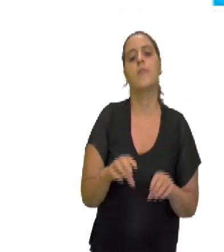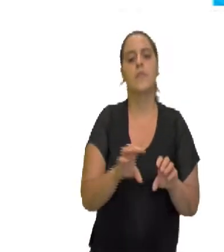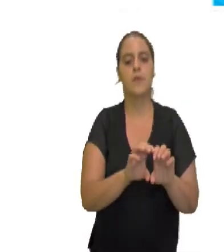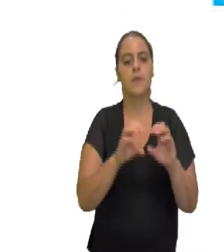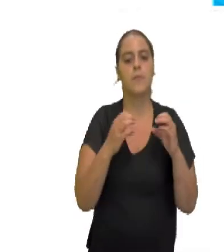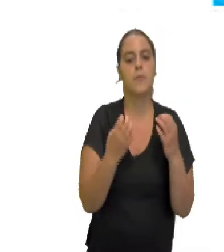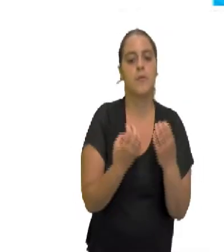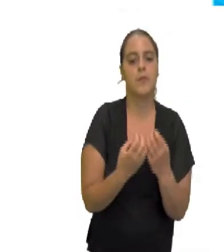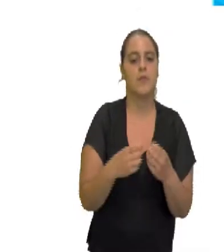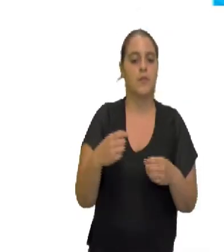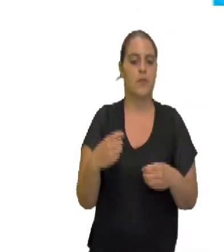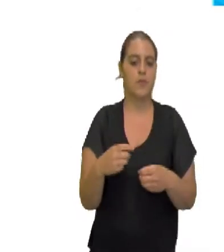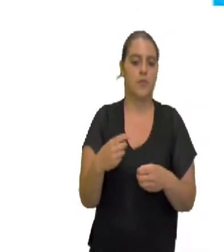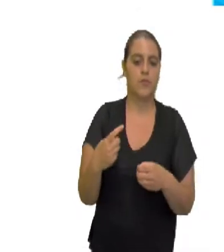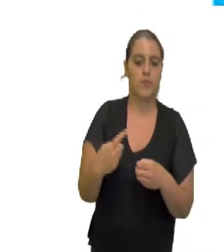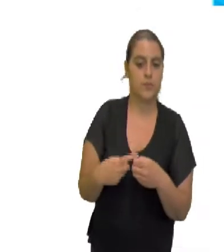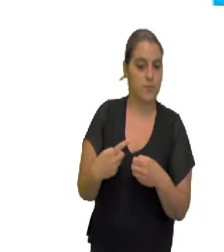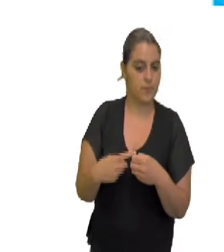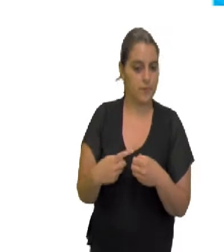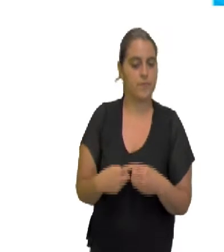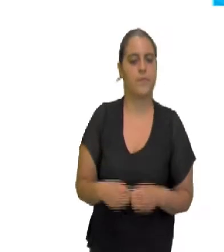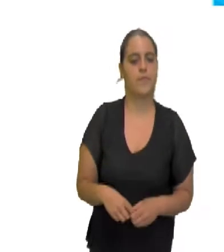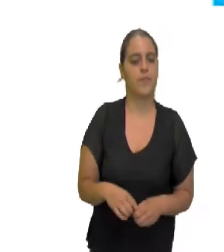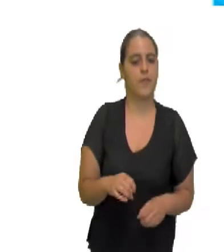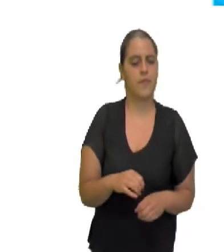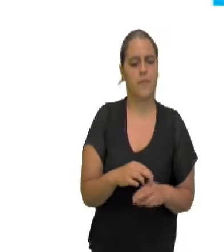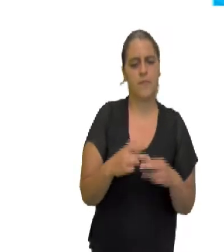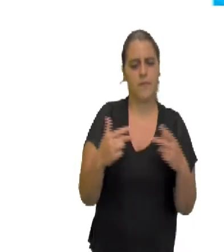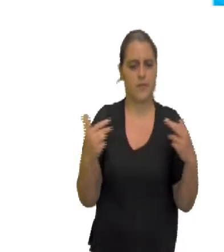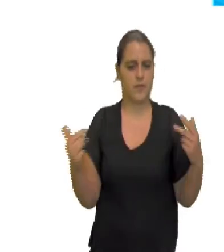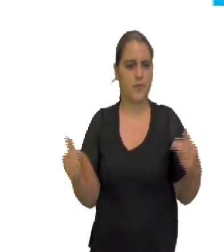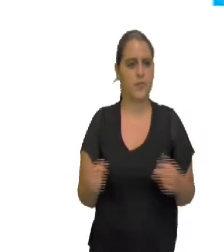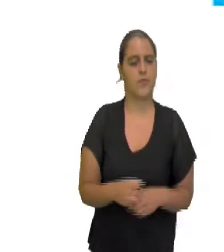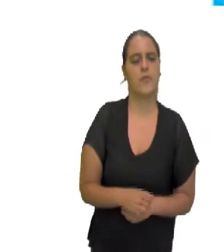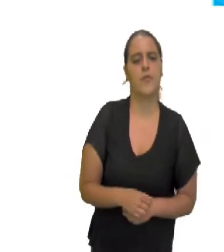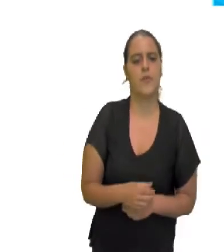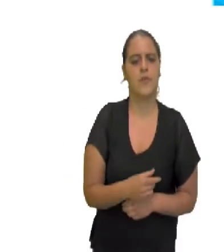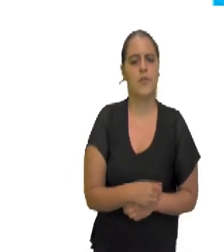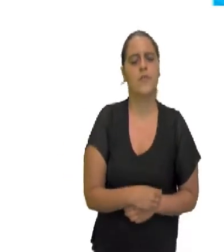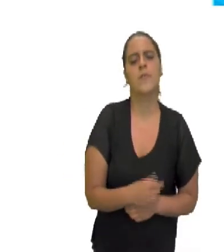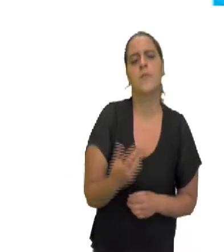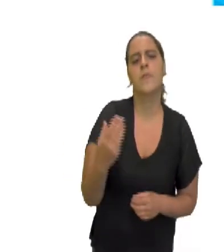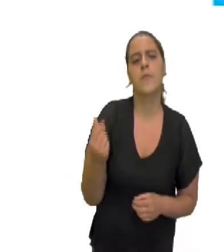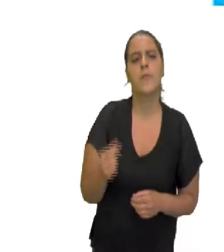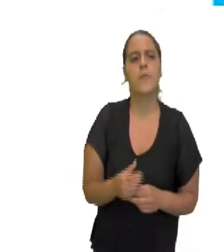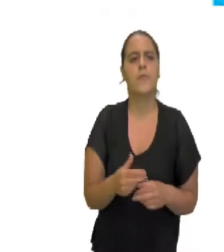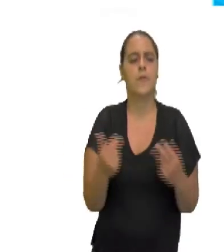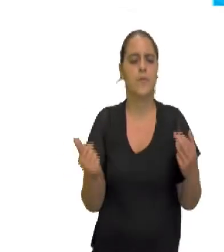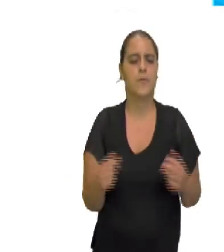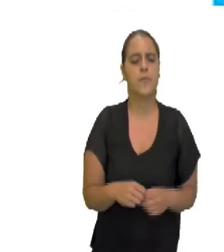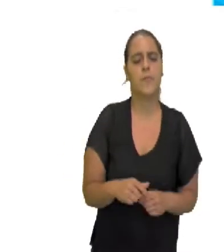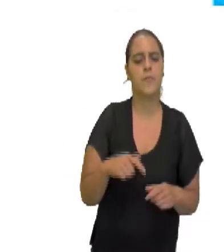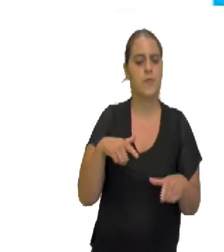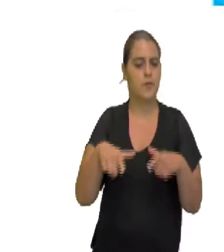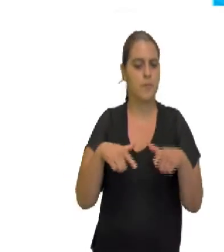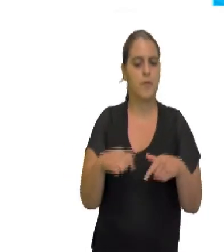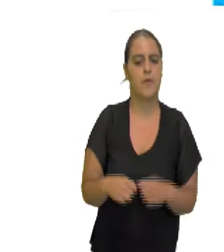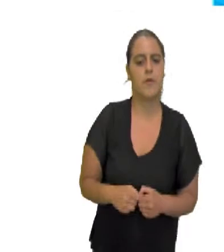urbana, as pessoas há muitas coisas em comum, por exemplo, alguns serviços